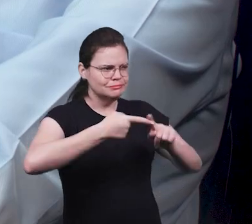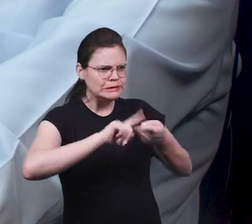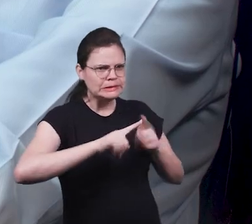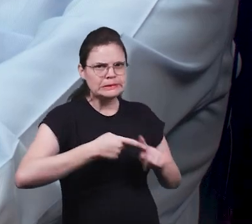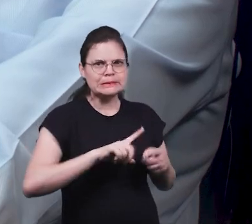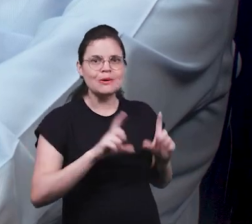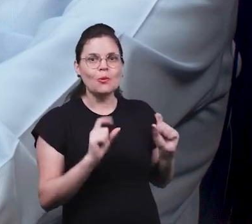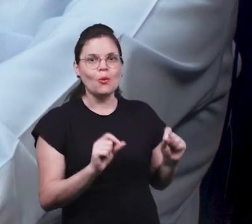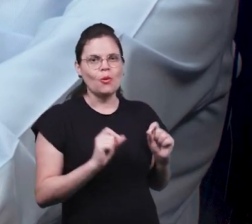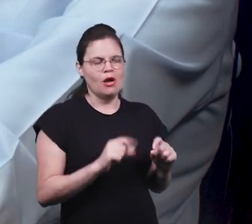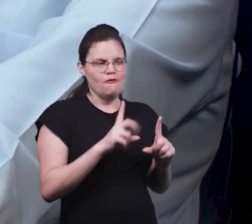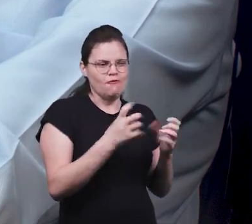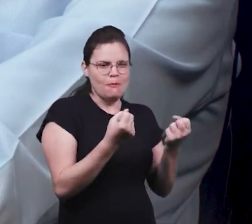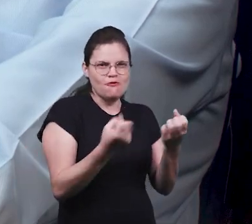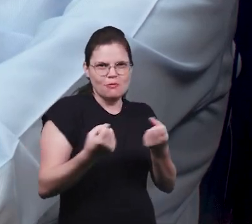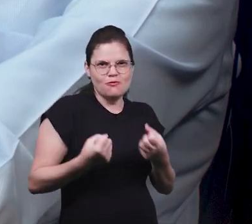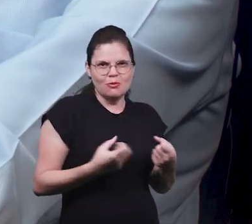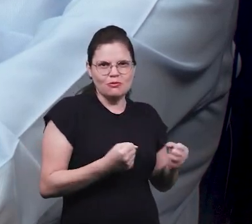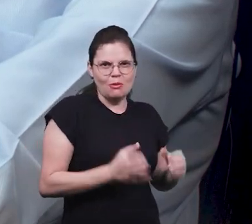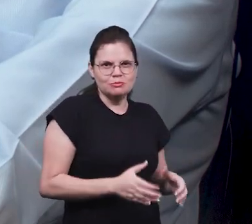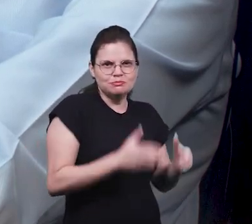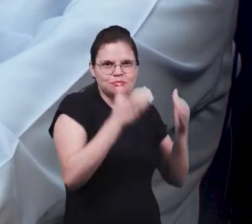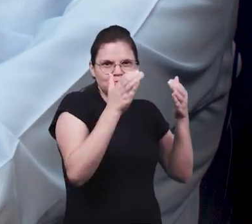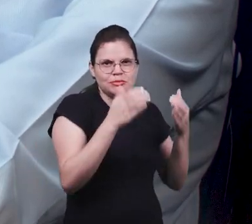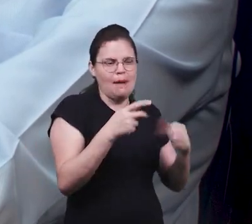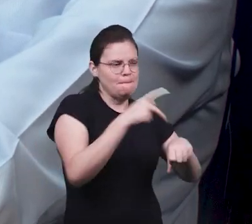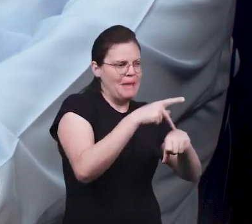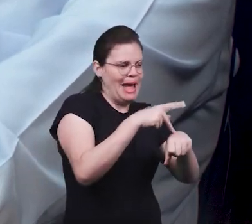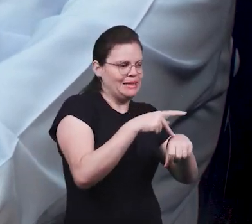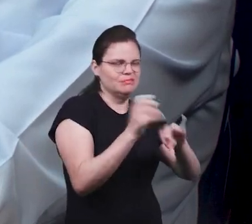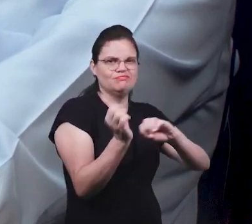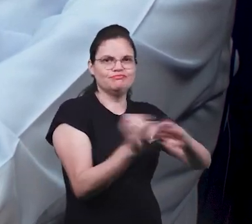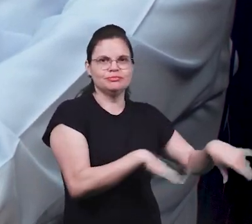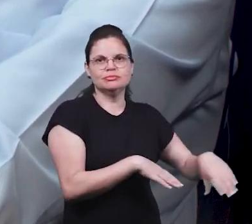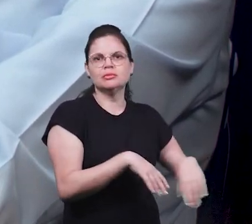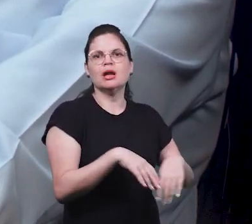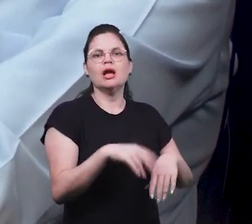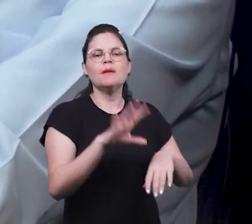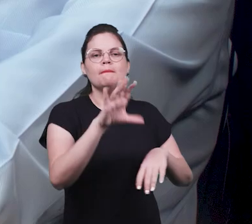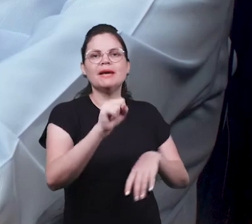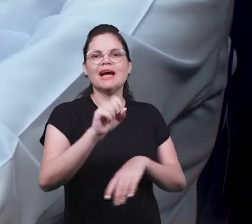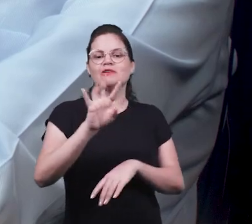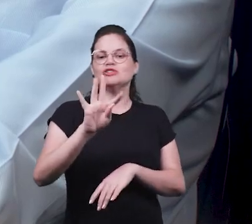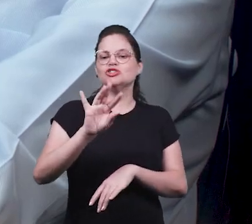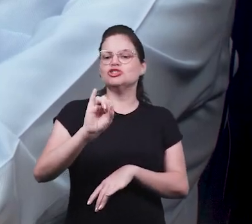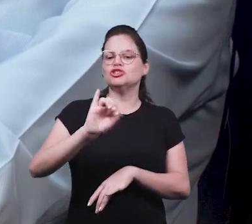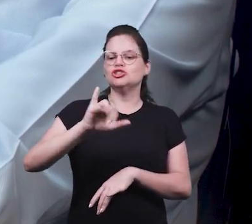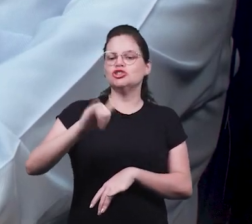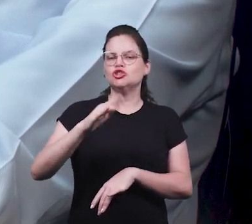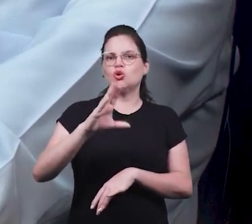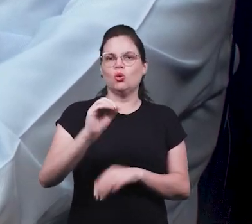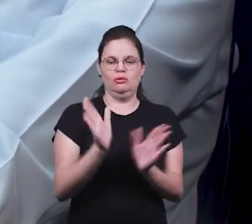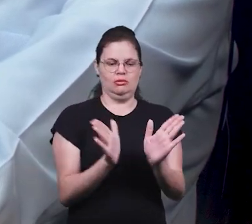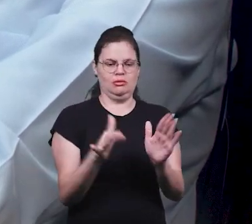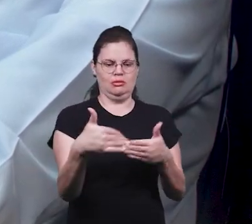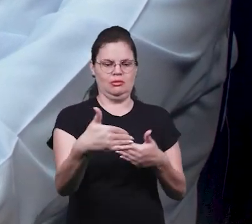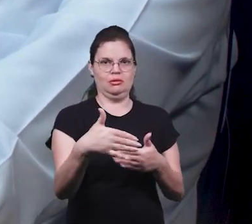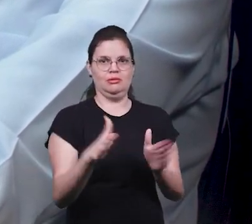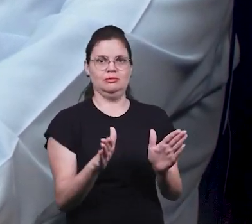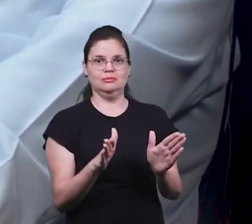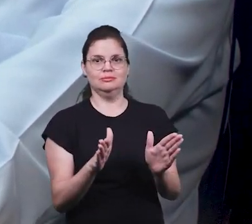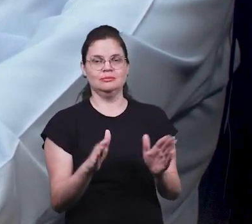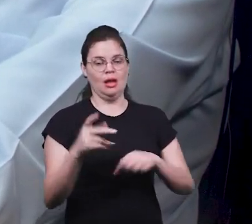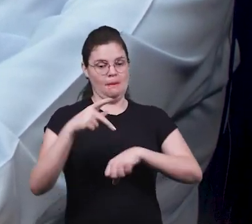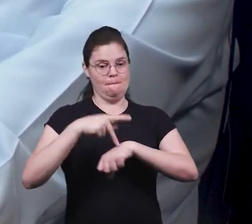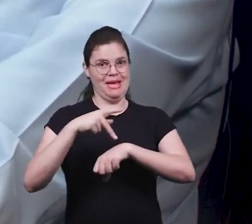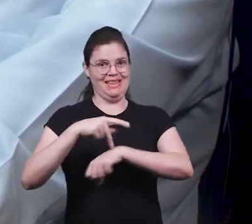por tijolo. A pedra é Jesus. Jesus é a pedra de esquina. Eles trocaram a pedra por tijolo. É o homem,